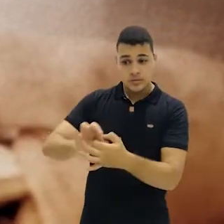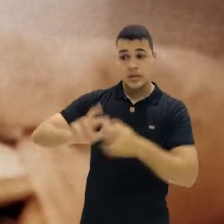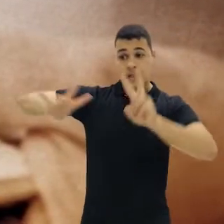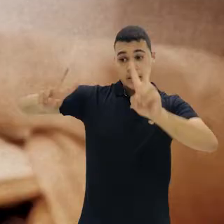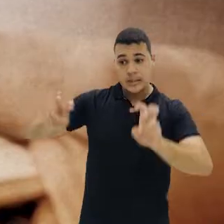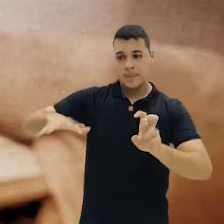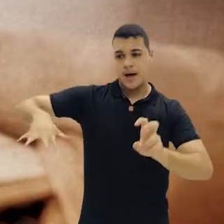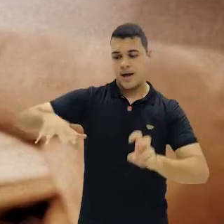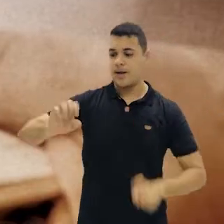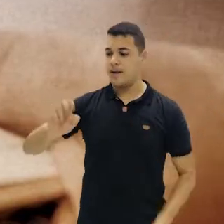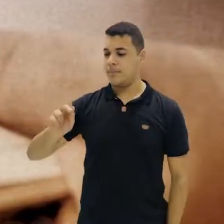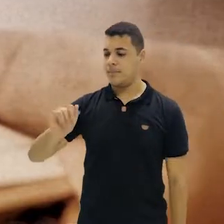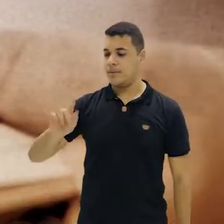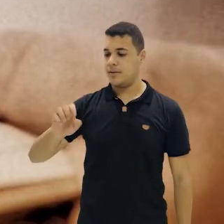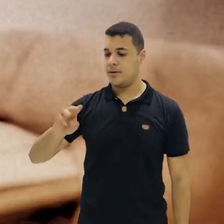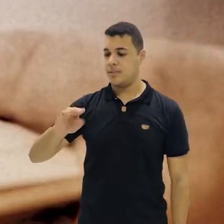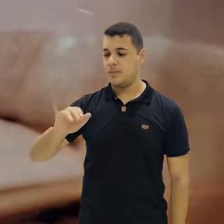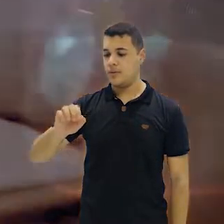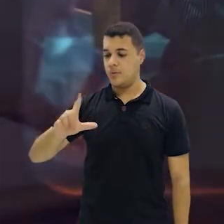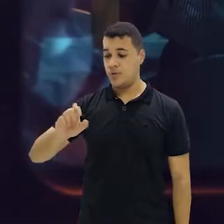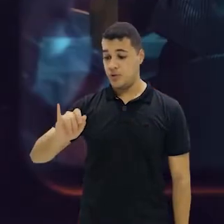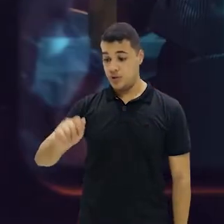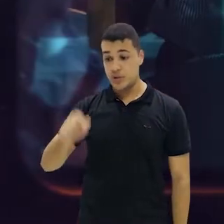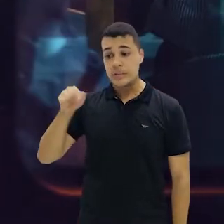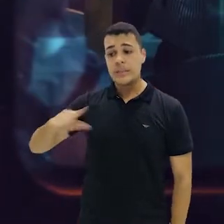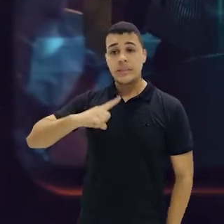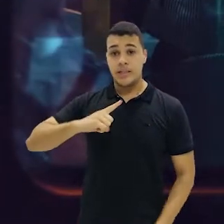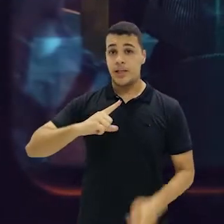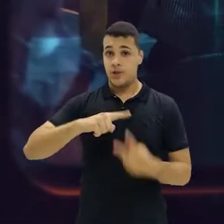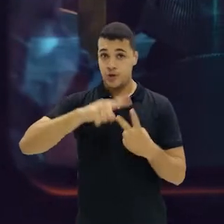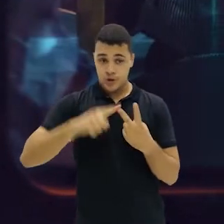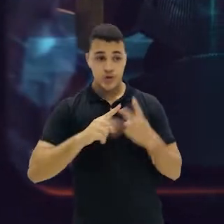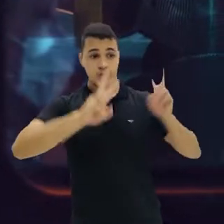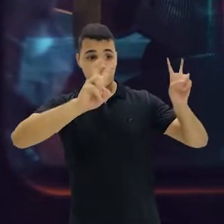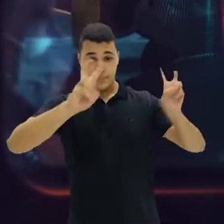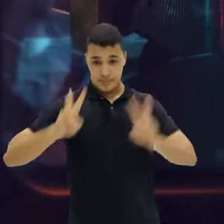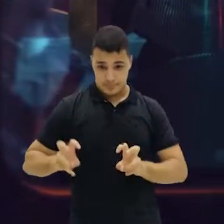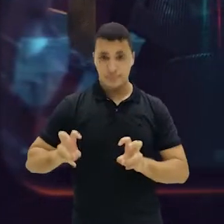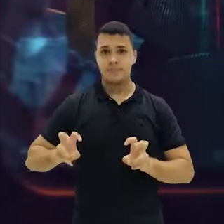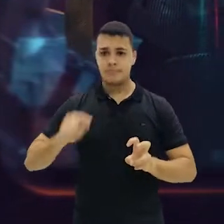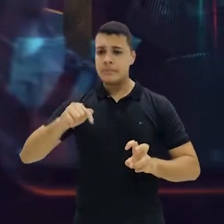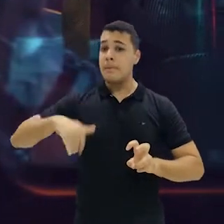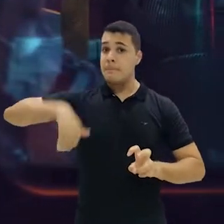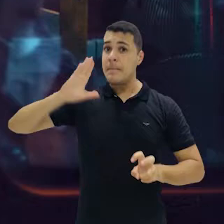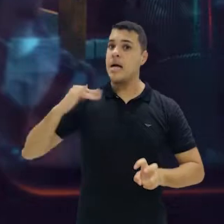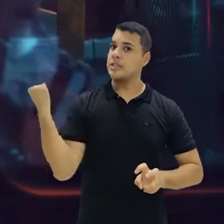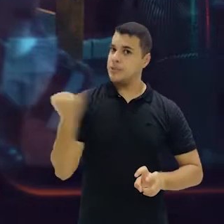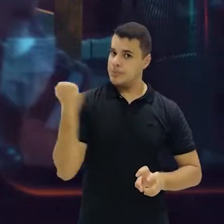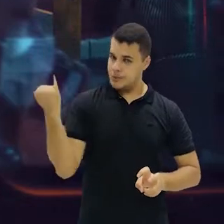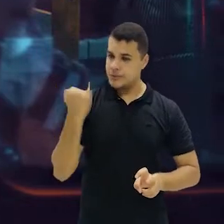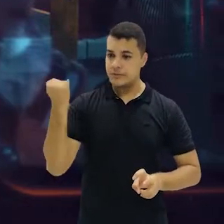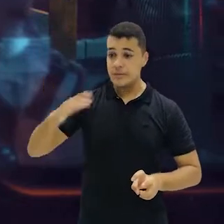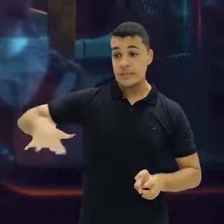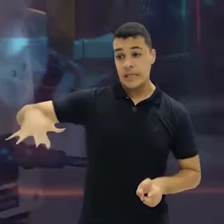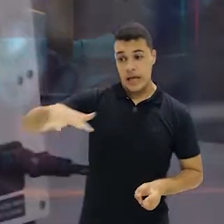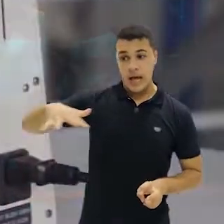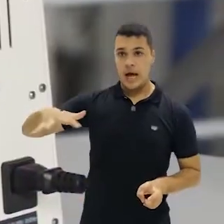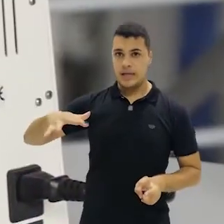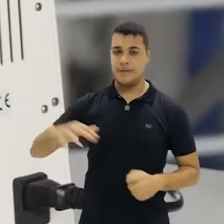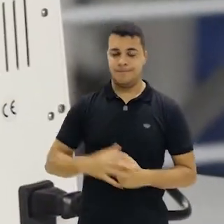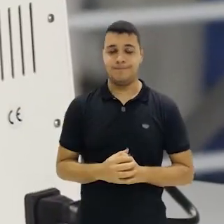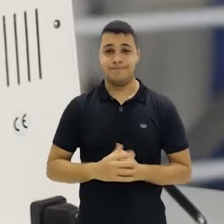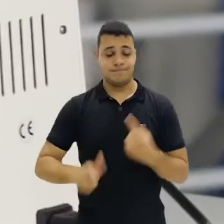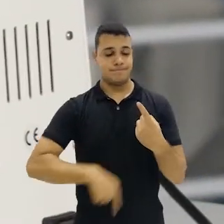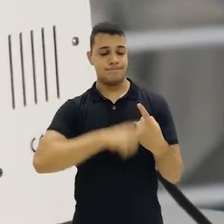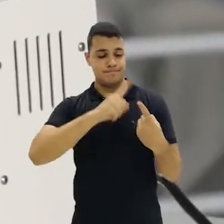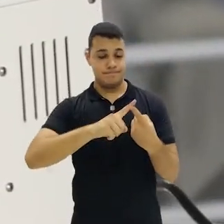de hoje trata de dois dos estudos epidemiológicos mais importantes que existem: os estudos de coorte e